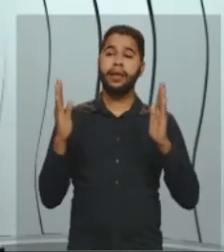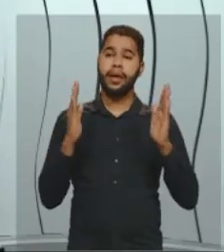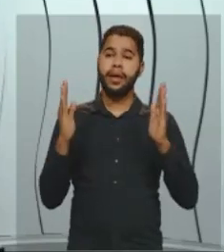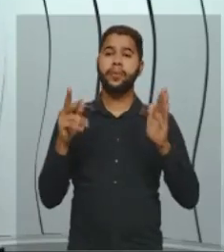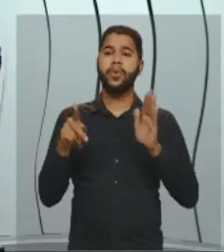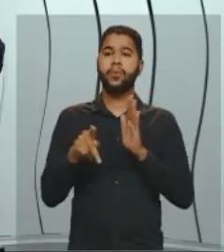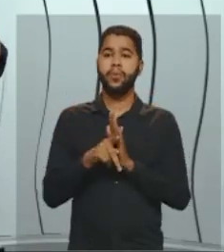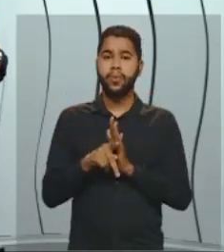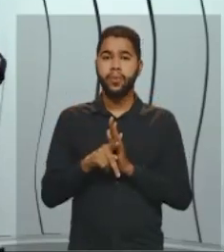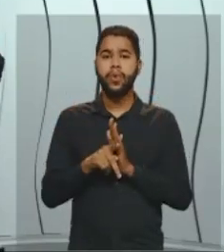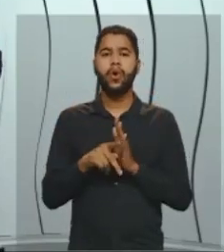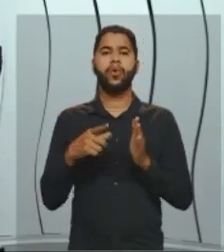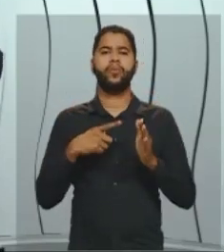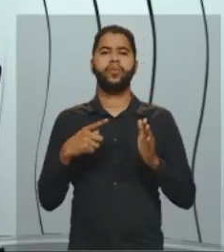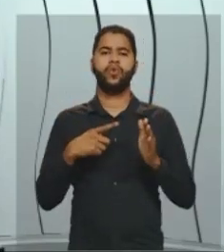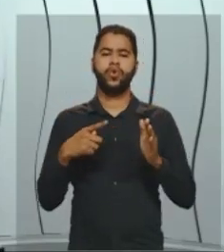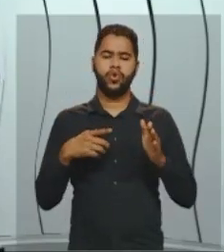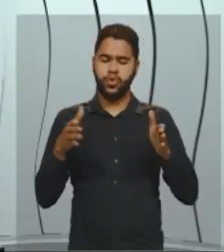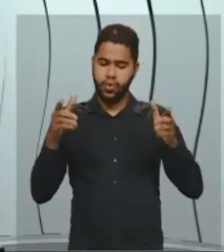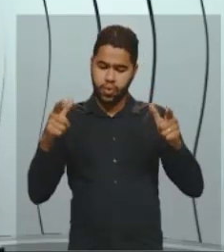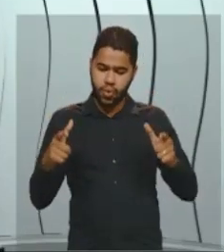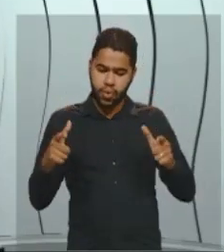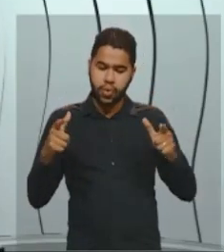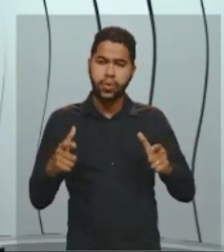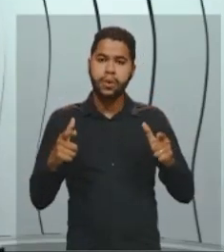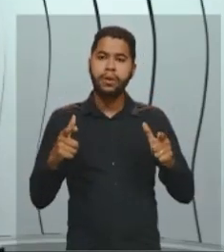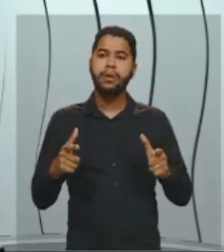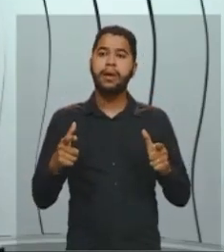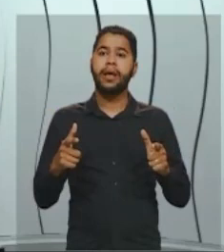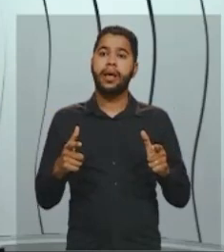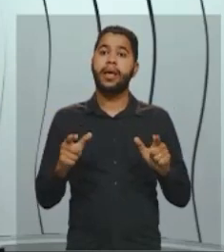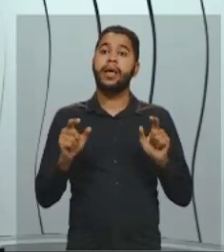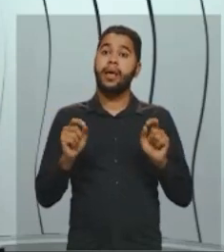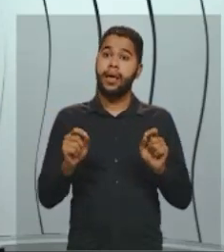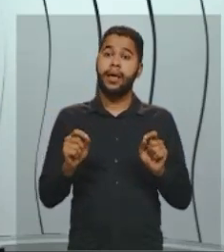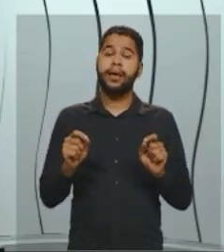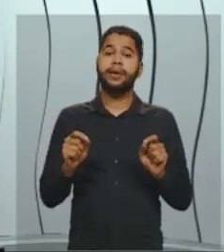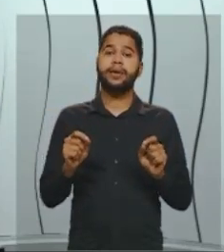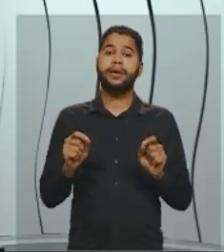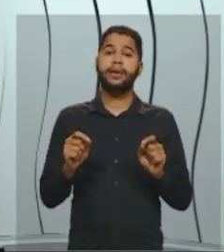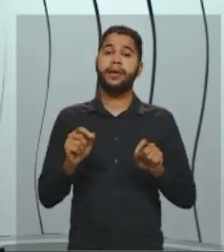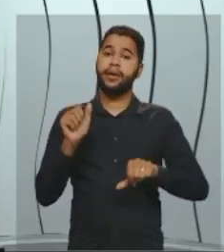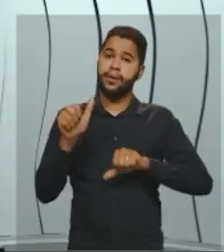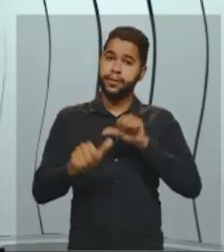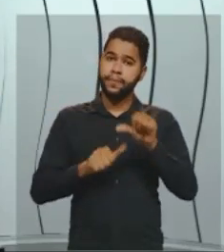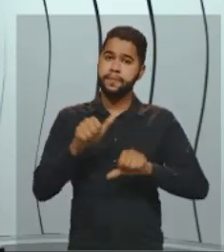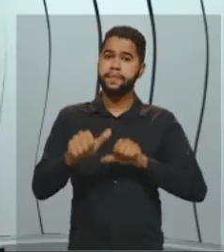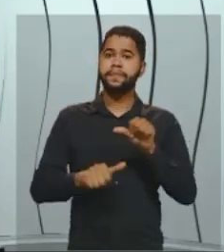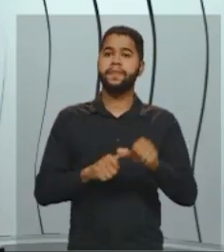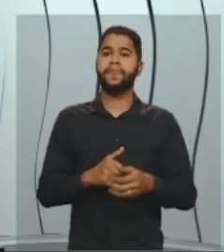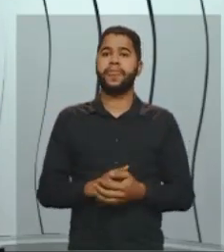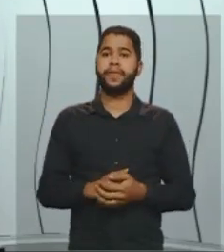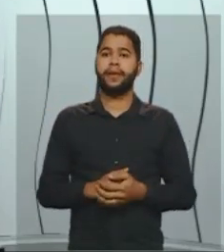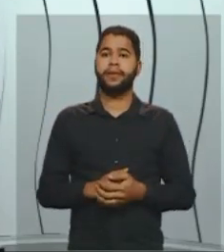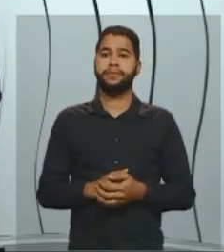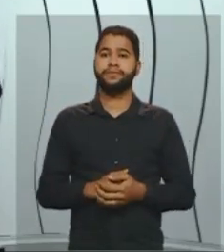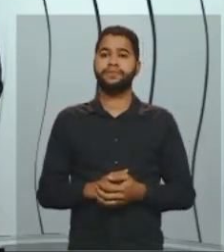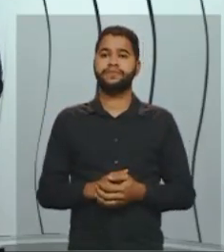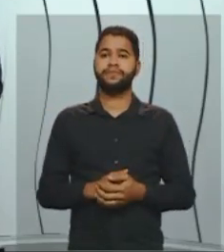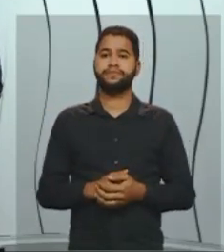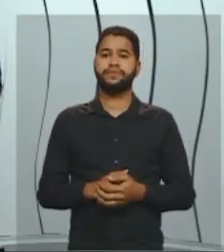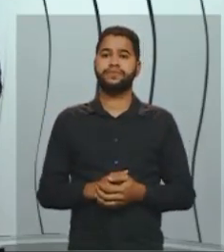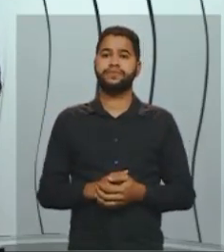estúdio, em lugares fechados, escura, né? Então, isso que é a grande modificação. So as